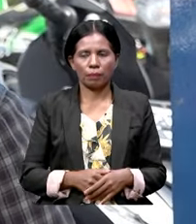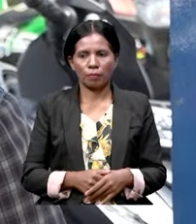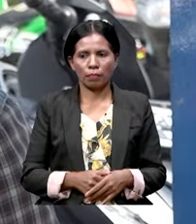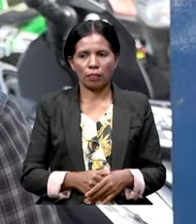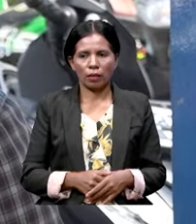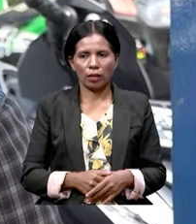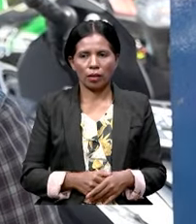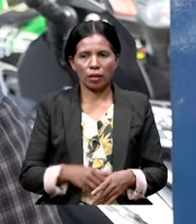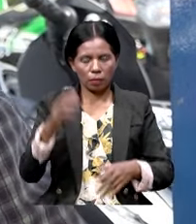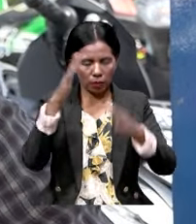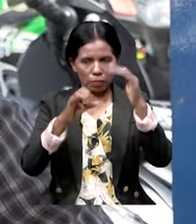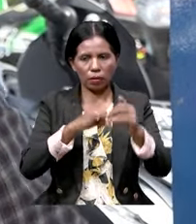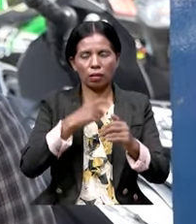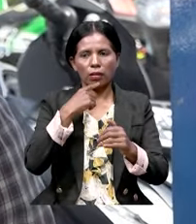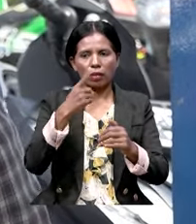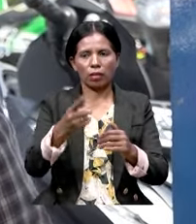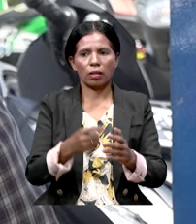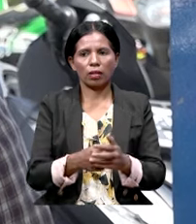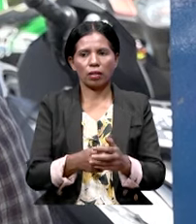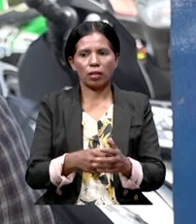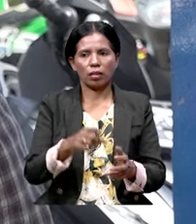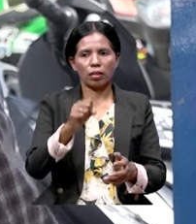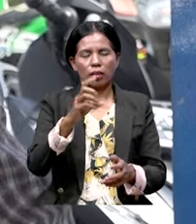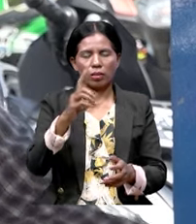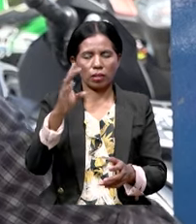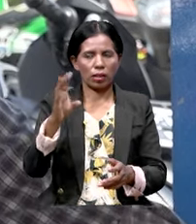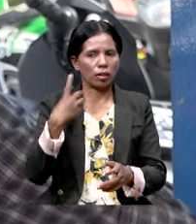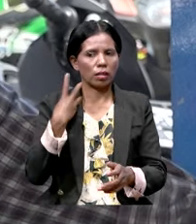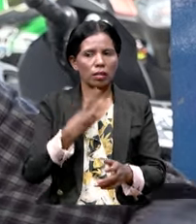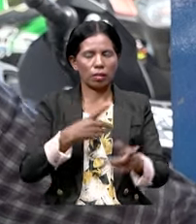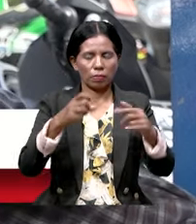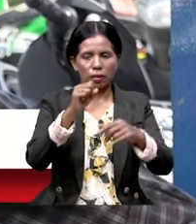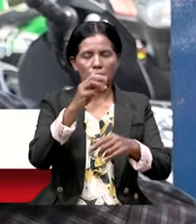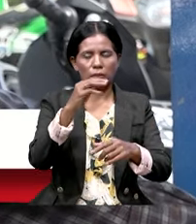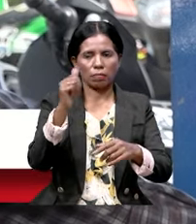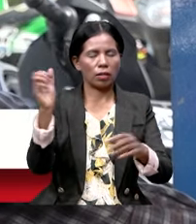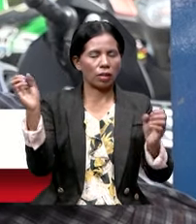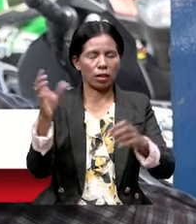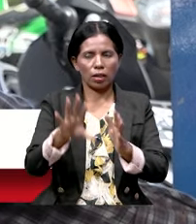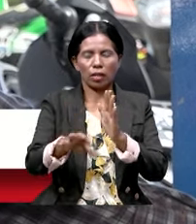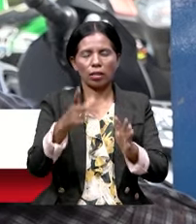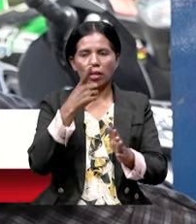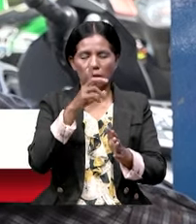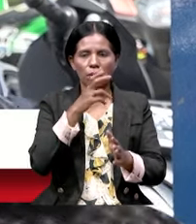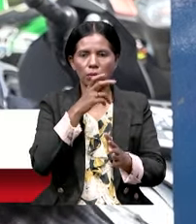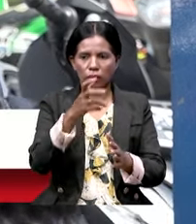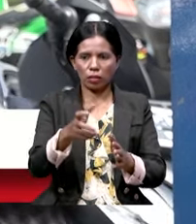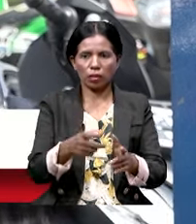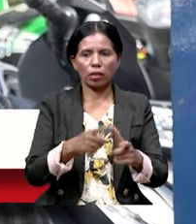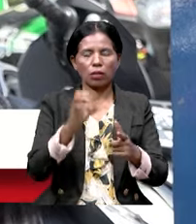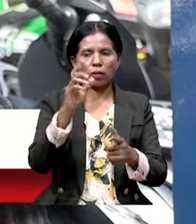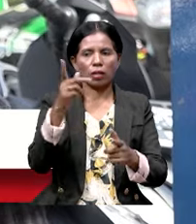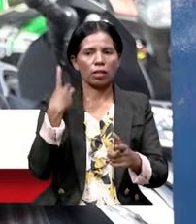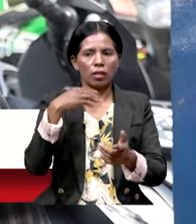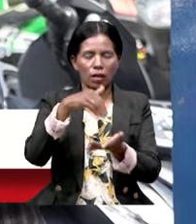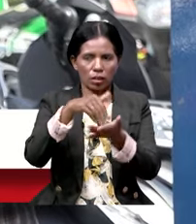So kan problema boi nadi hang ne dala rumah ite HSD la hetan lima balu ne i mai fale SMA SMP mida hetan fali antan la boti de itan